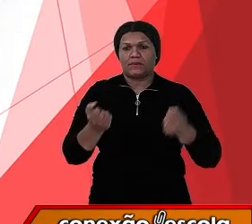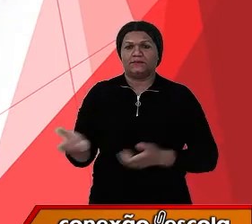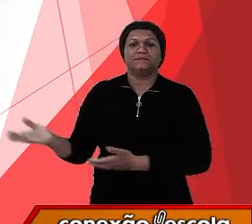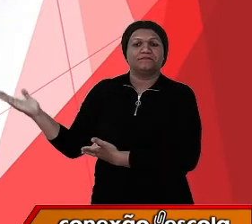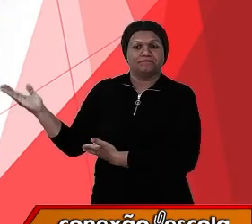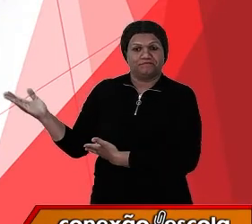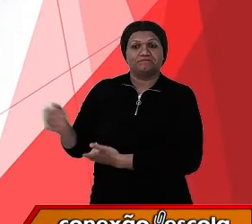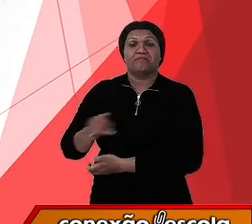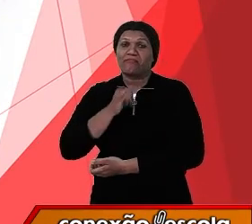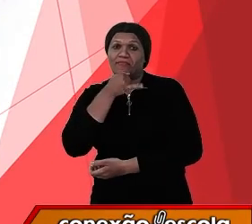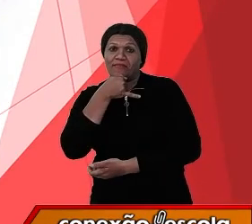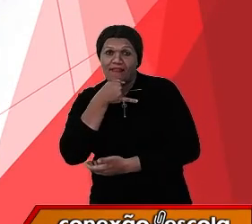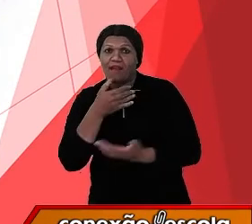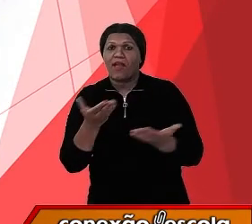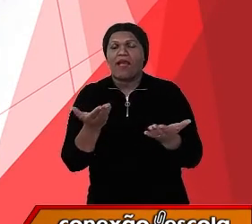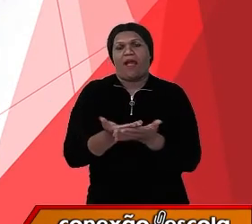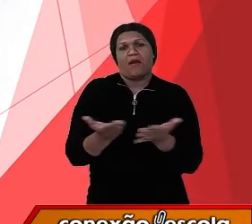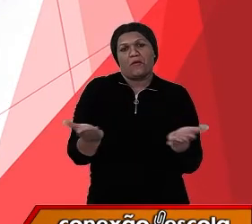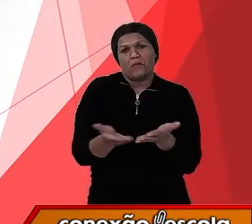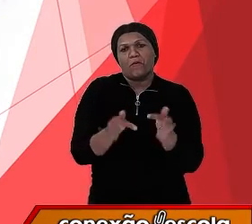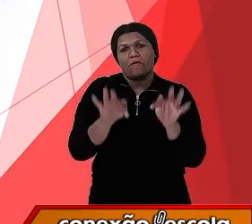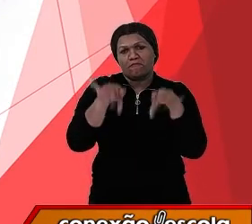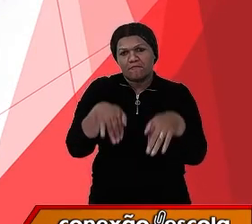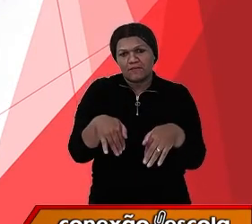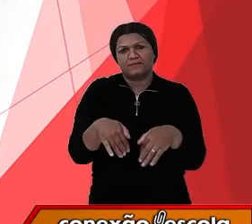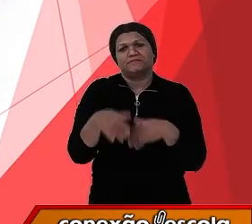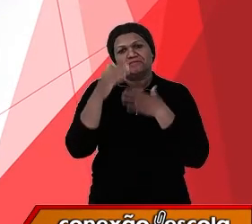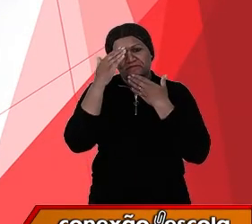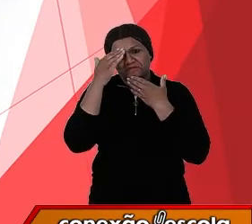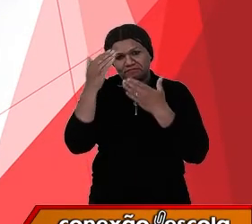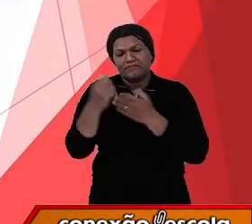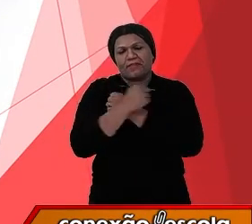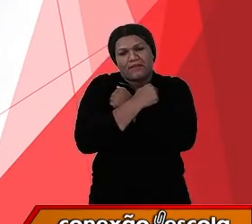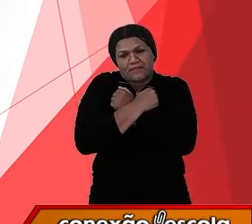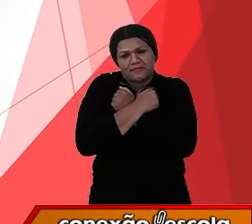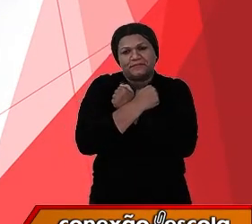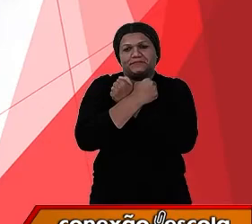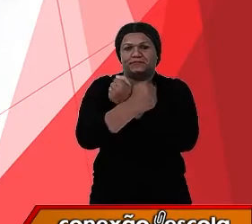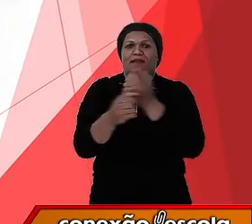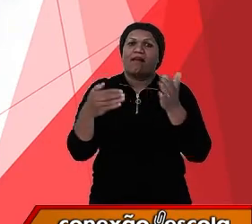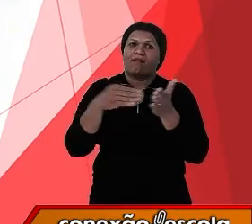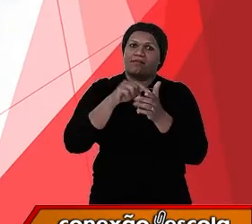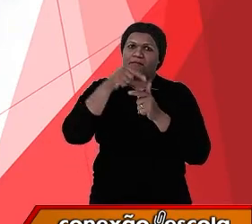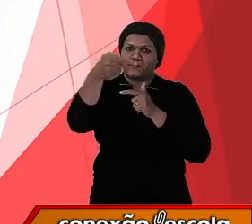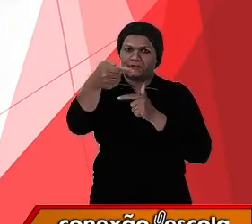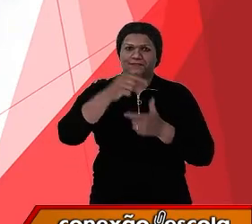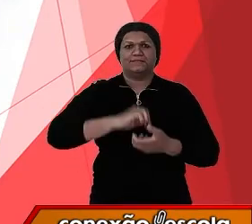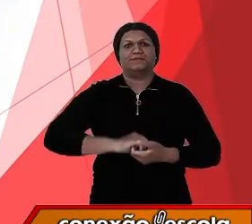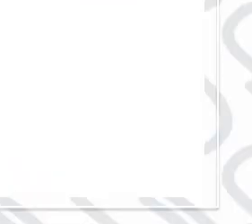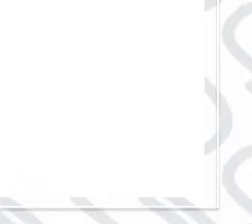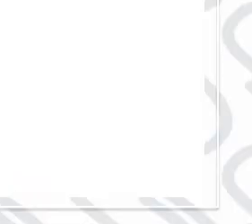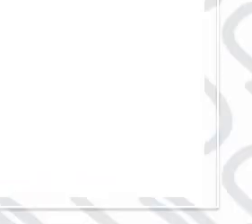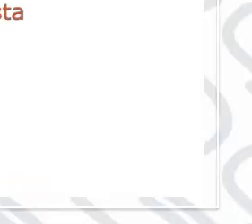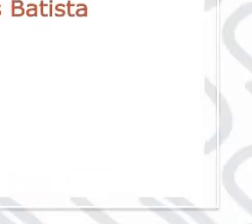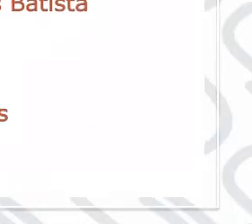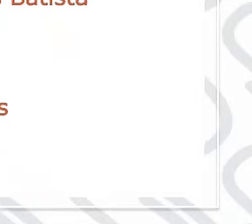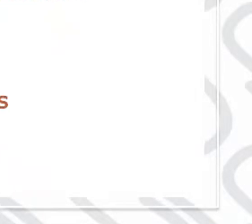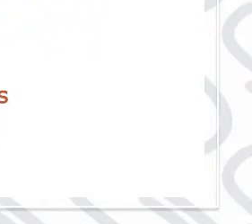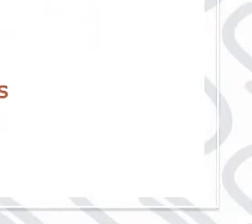Infelizmente uma salinha de hoje tá chegando ao fim Valeu de mais forte bom e até a próxima